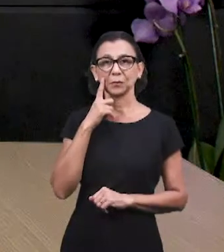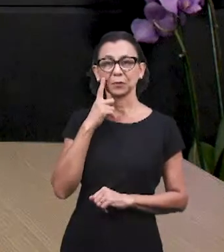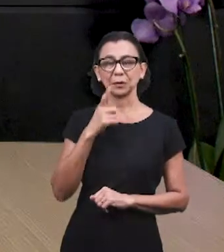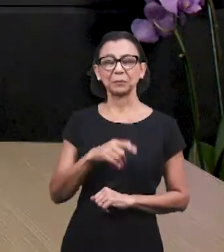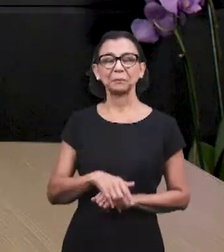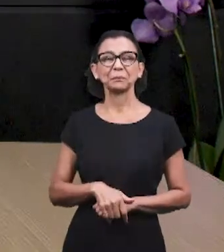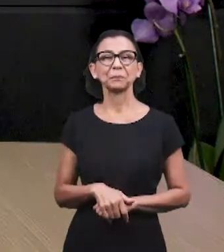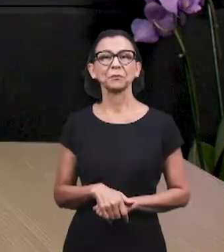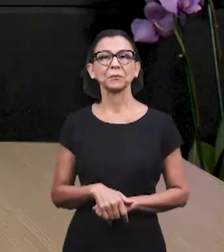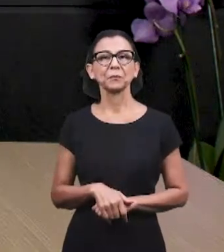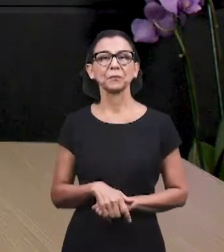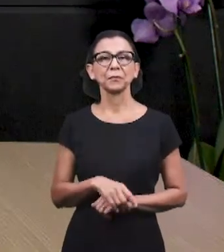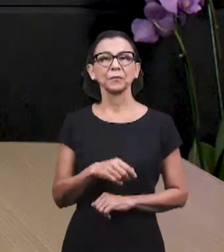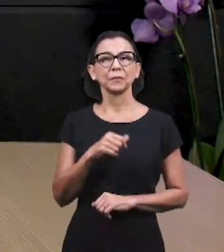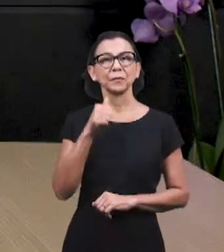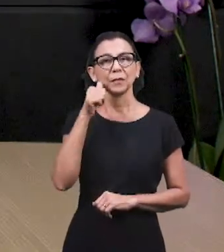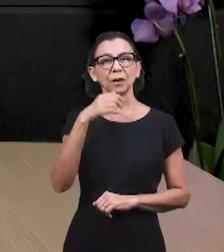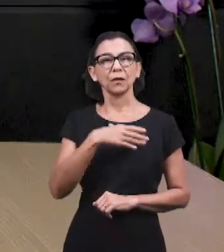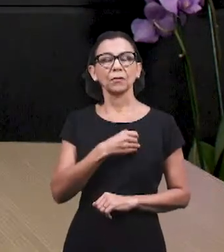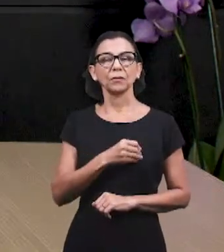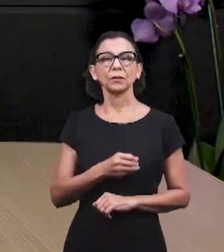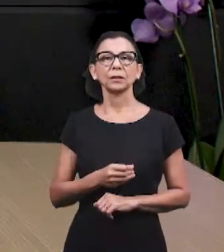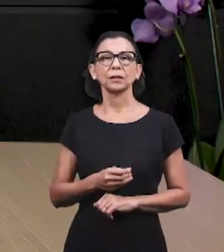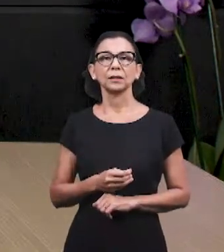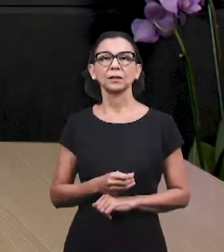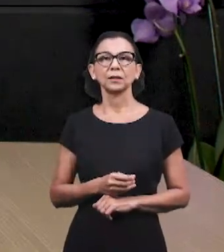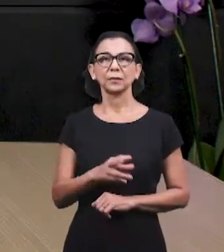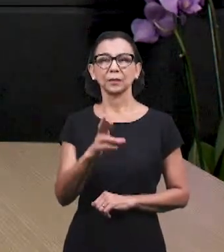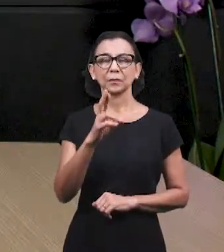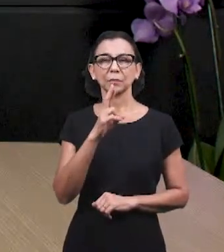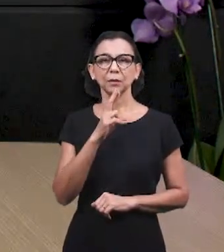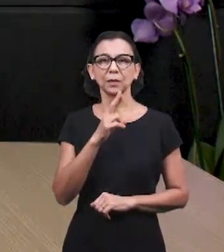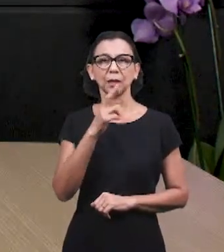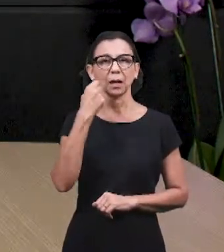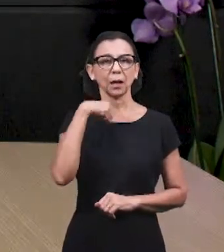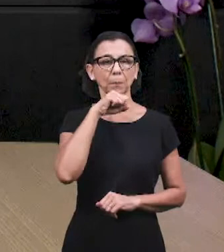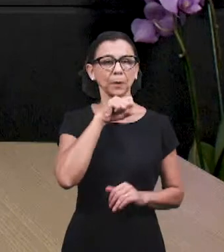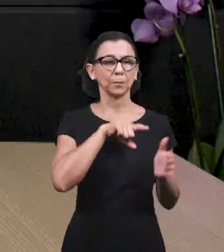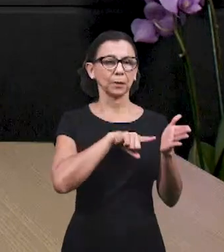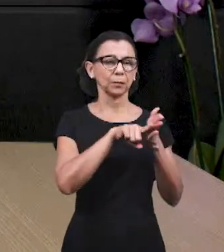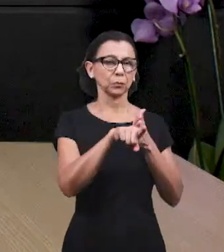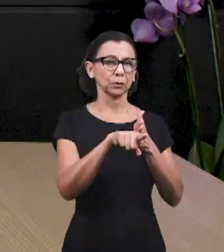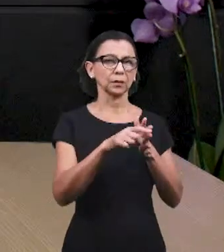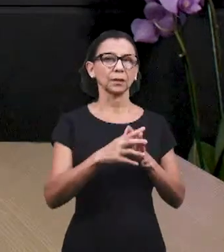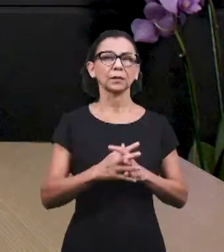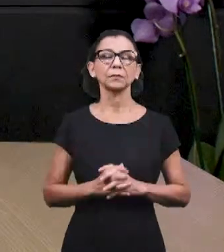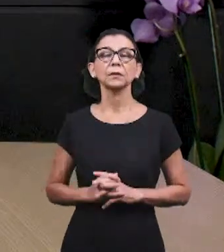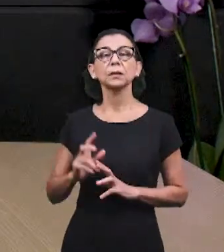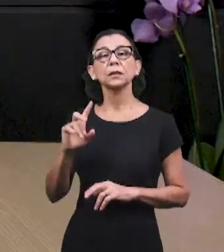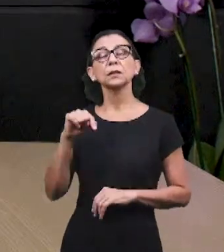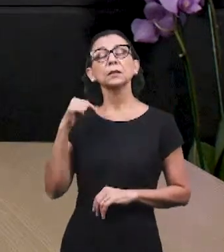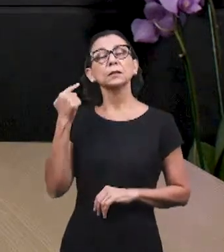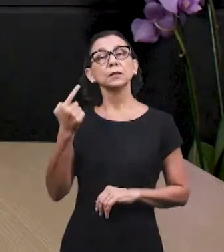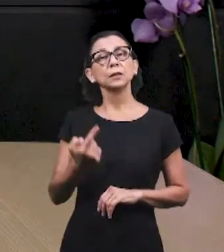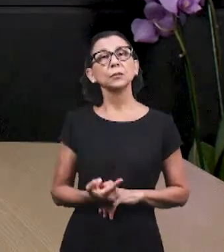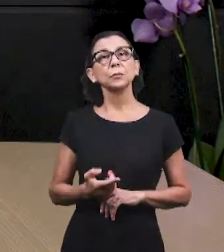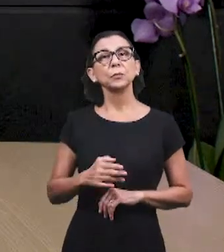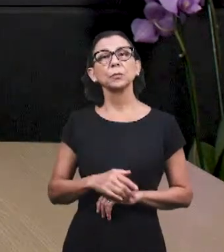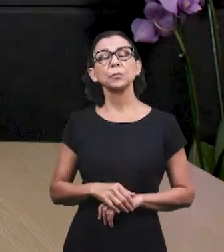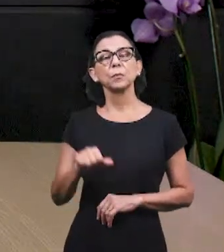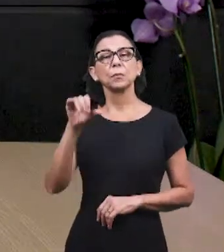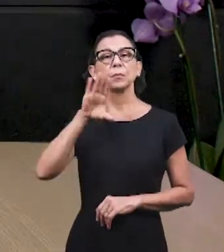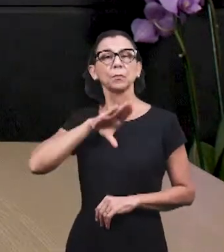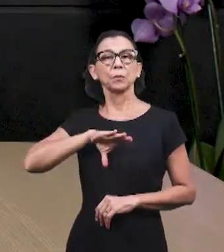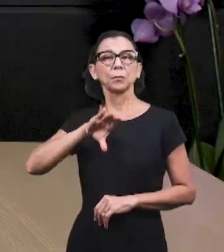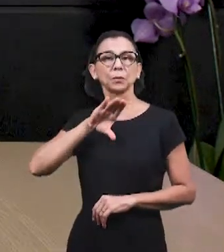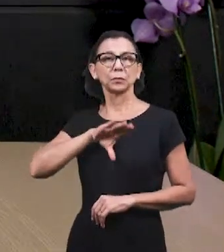A Gabi vai responder a pergunta que a mamãe irá fazer a ela em inglês. Depois, vamos sair dos Estados Unidos, vamos para Portugal.